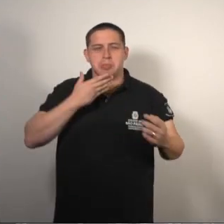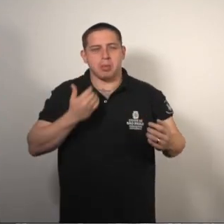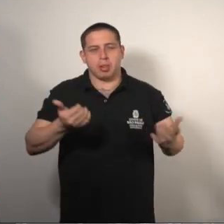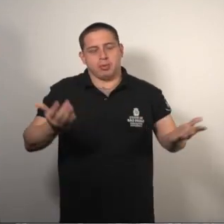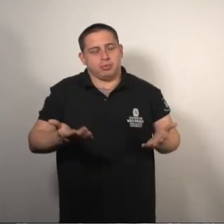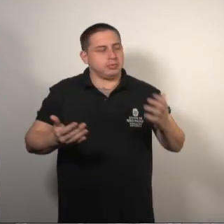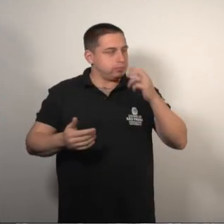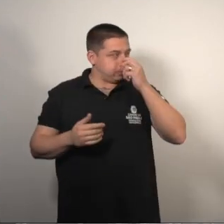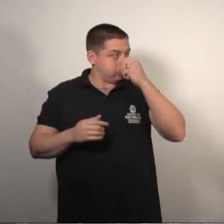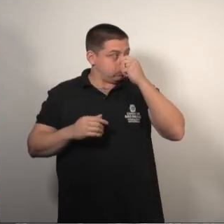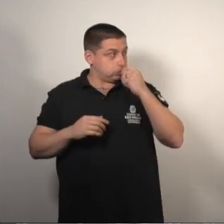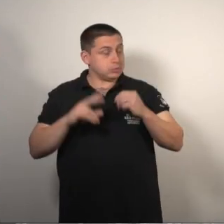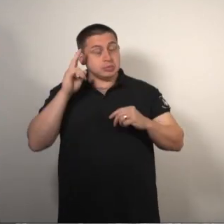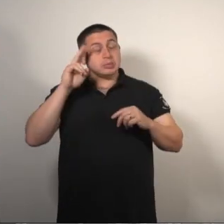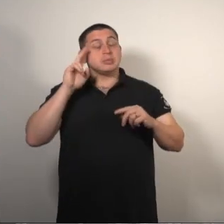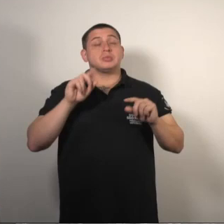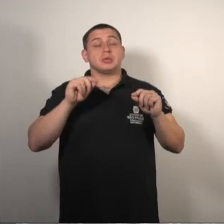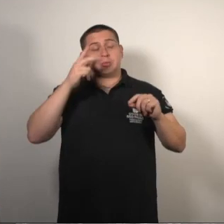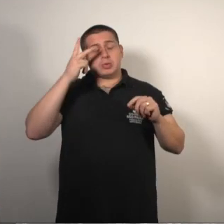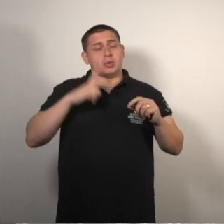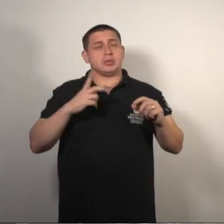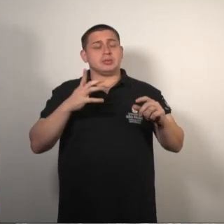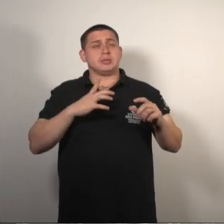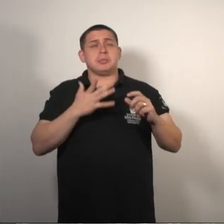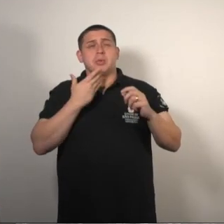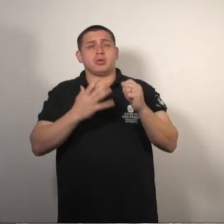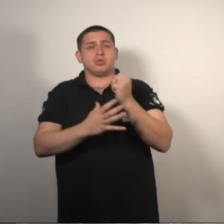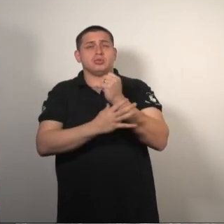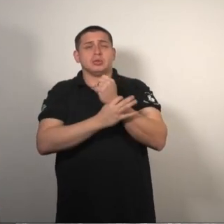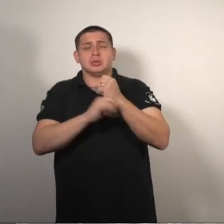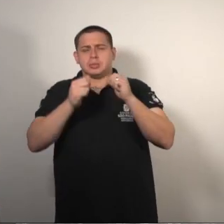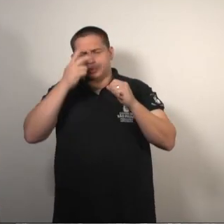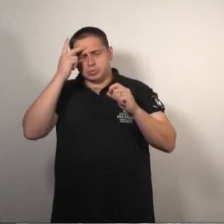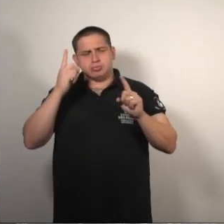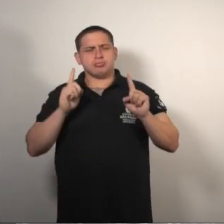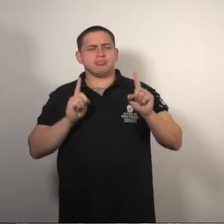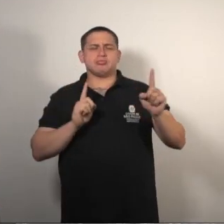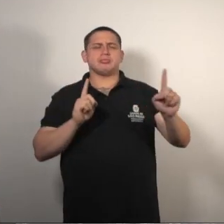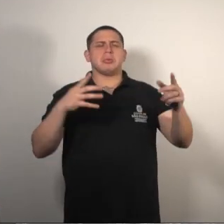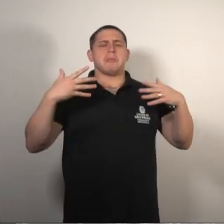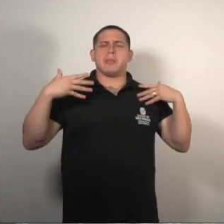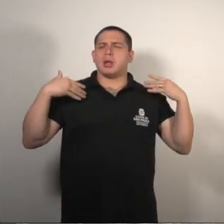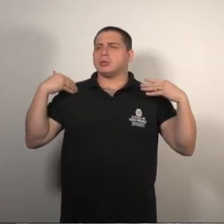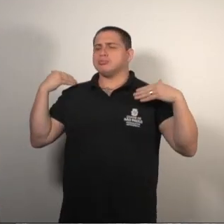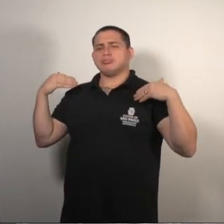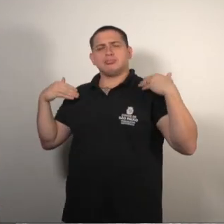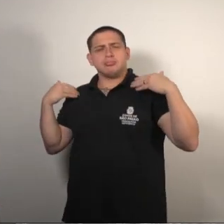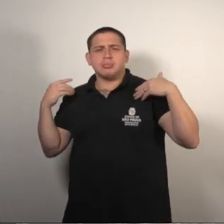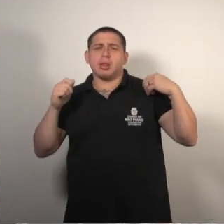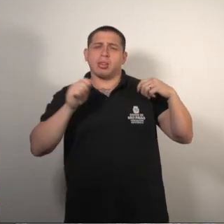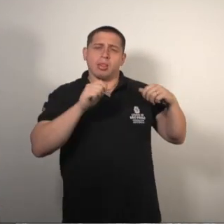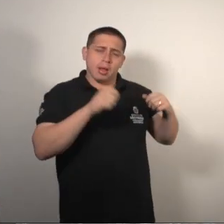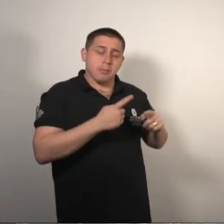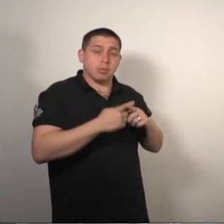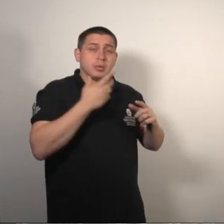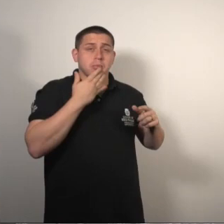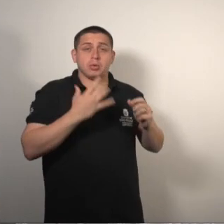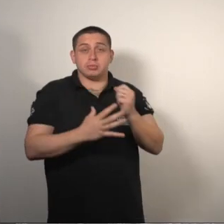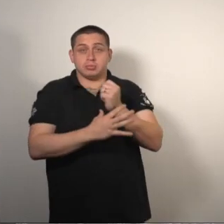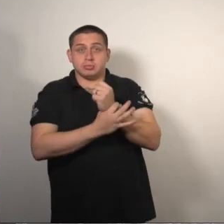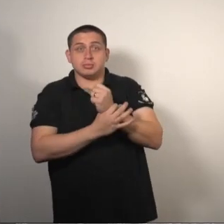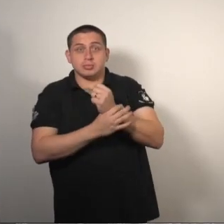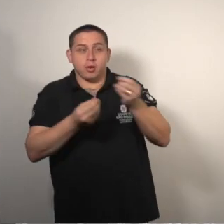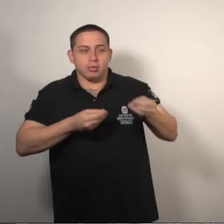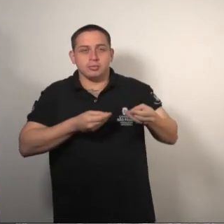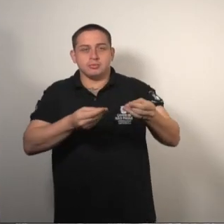caminhando, passeando, os comércios ali do entorno reconhecendo o trabalho, da gente poder ter devolvido a Praça da Sé para a